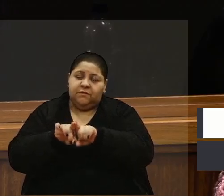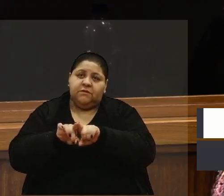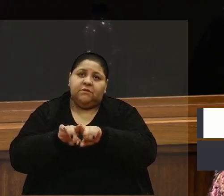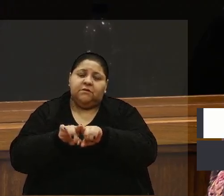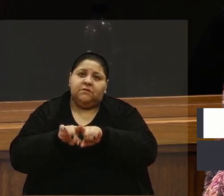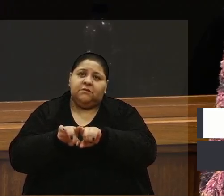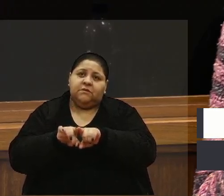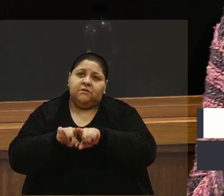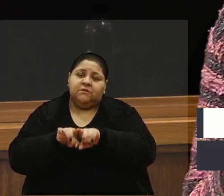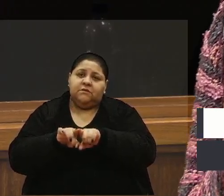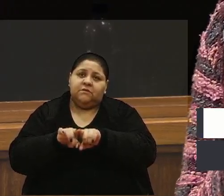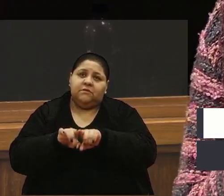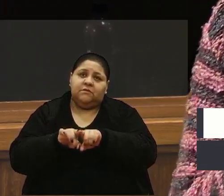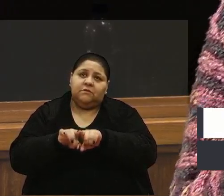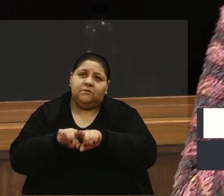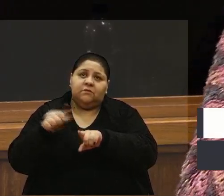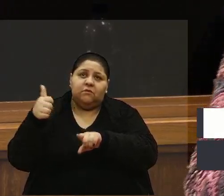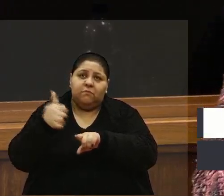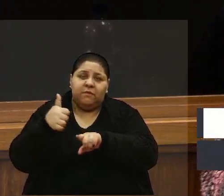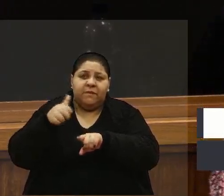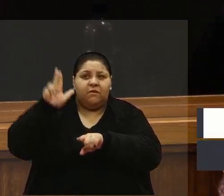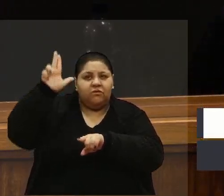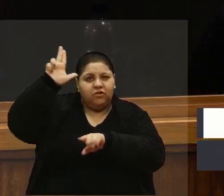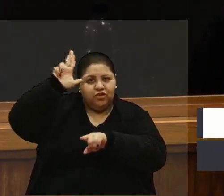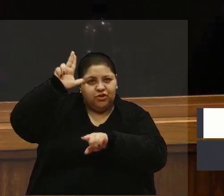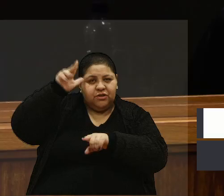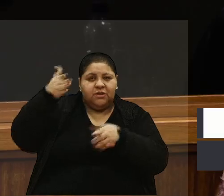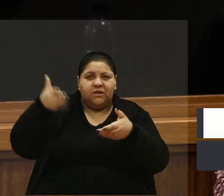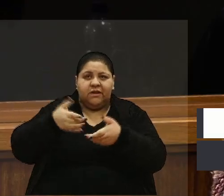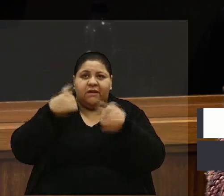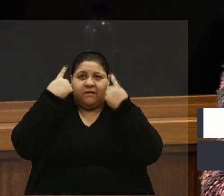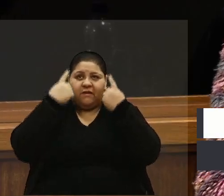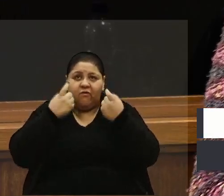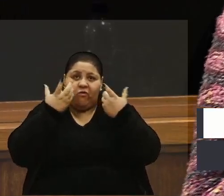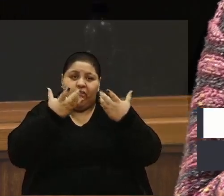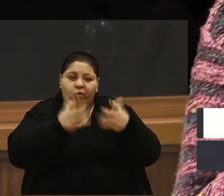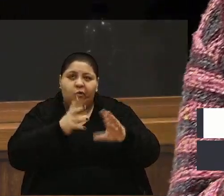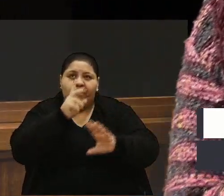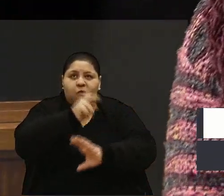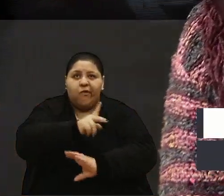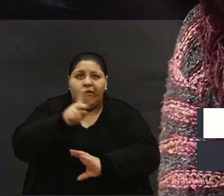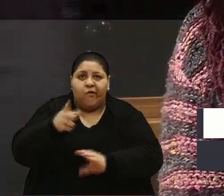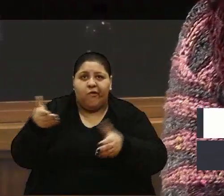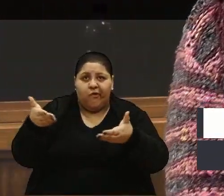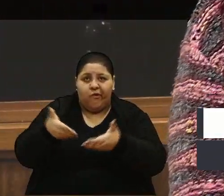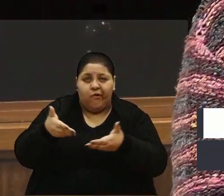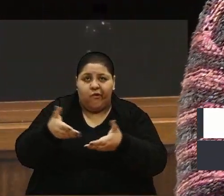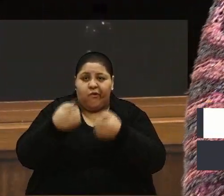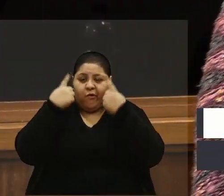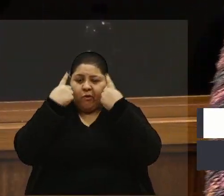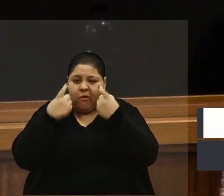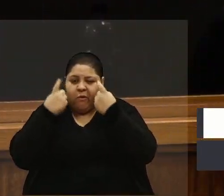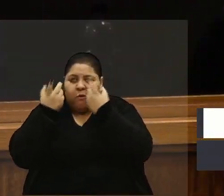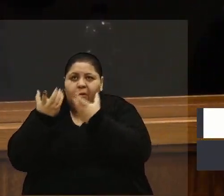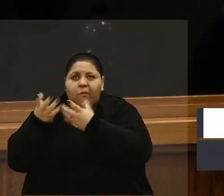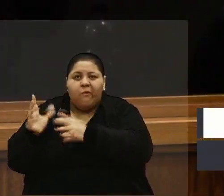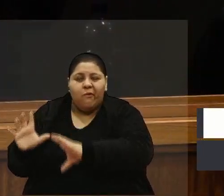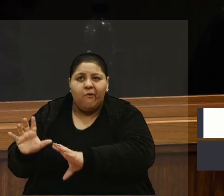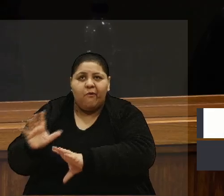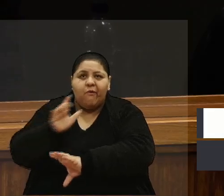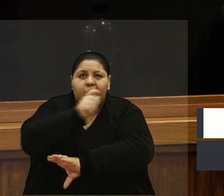né, foi dia 1º de abril, né, ali aquela violência contra as professoras, foi agora uma violência contra